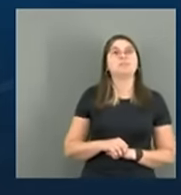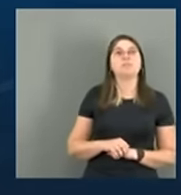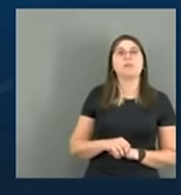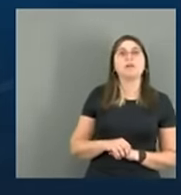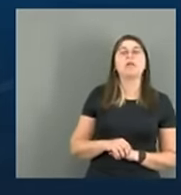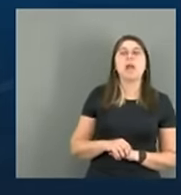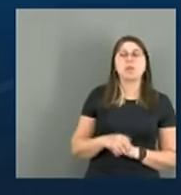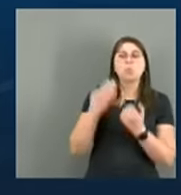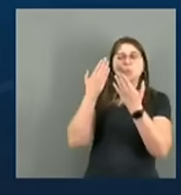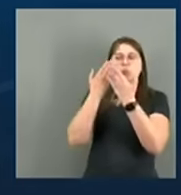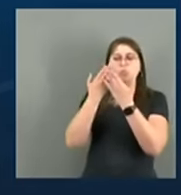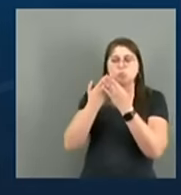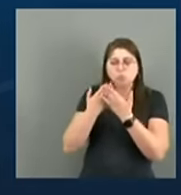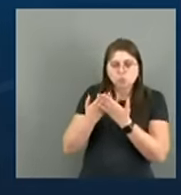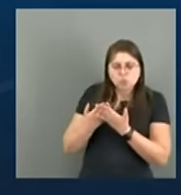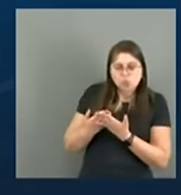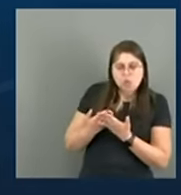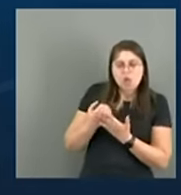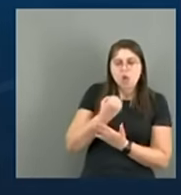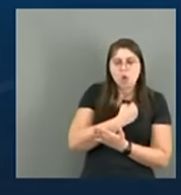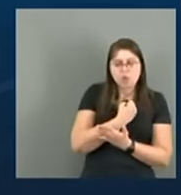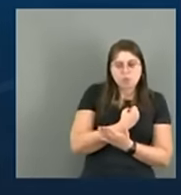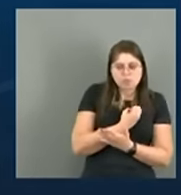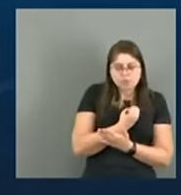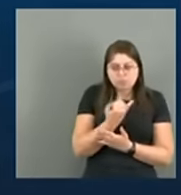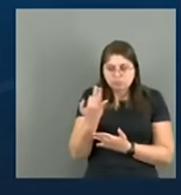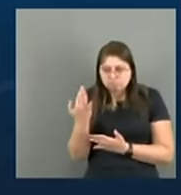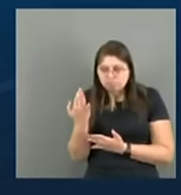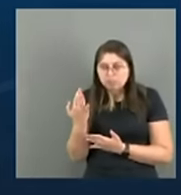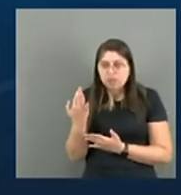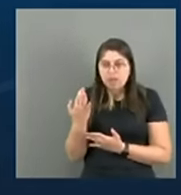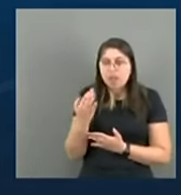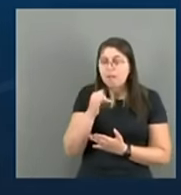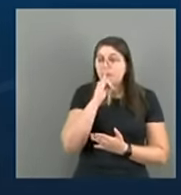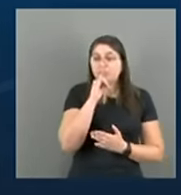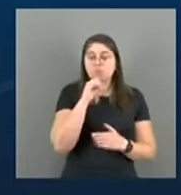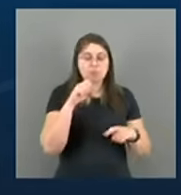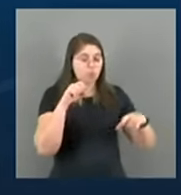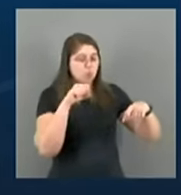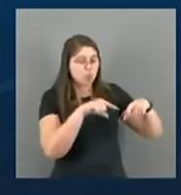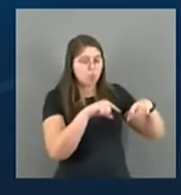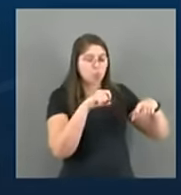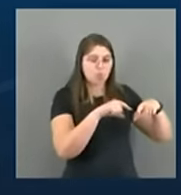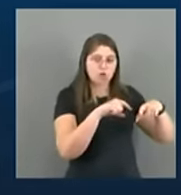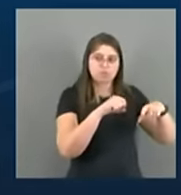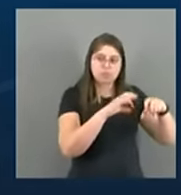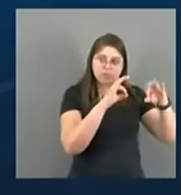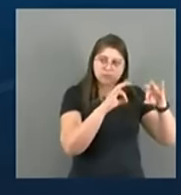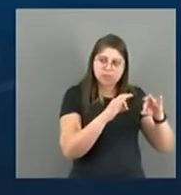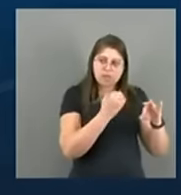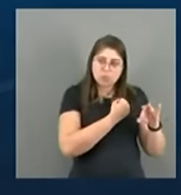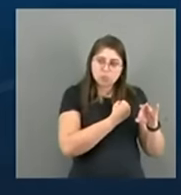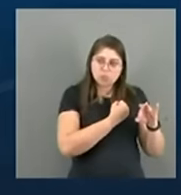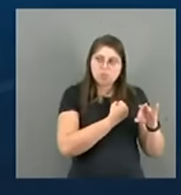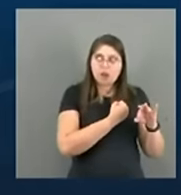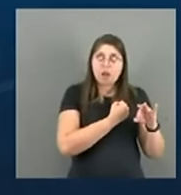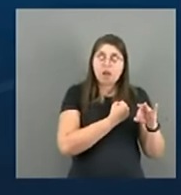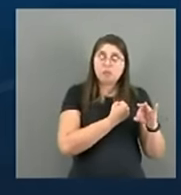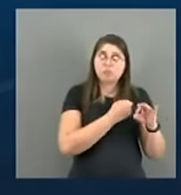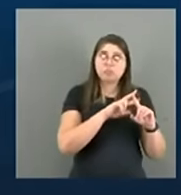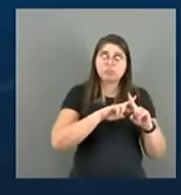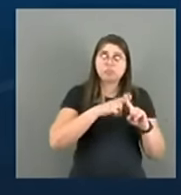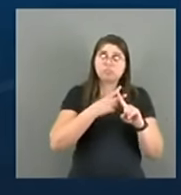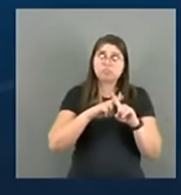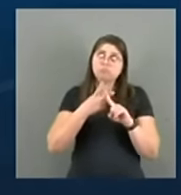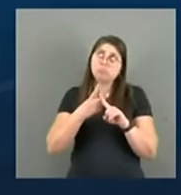eu tomasse o número certo de gols, eu poderia pegar esse multiplicador aí e fazer vezes 10,